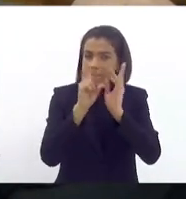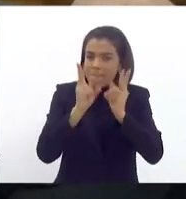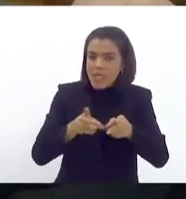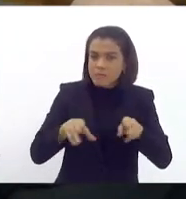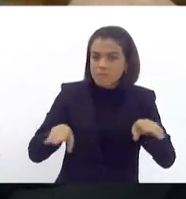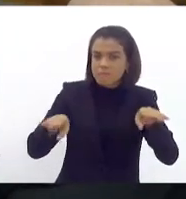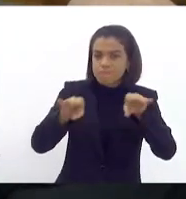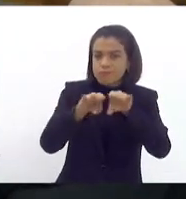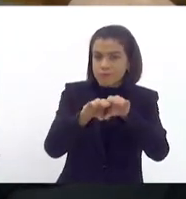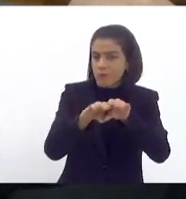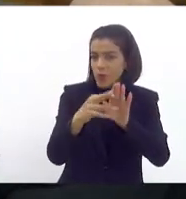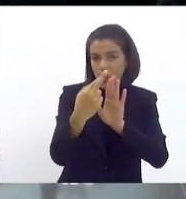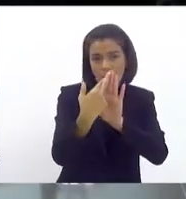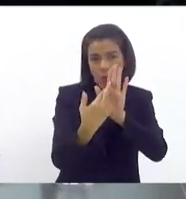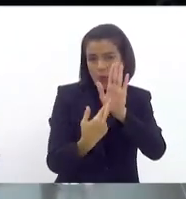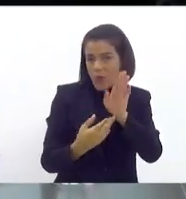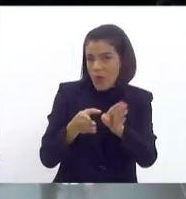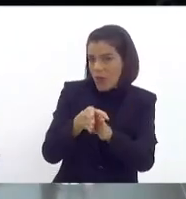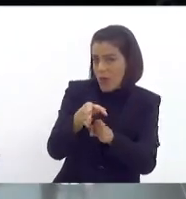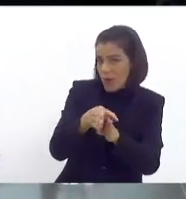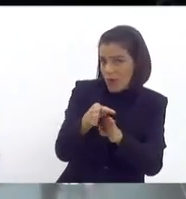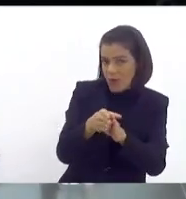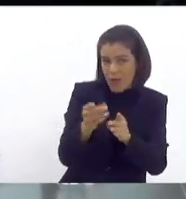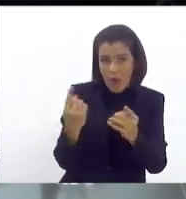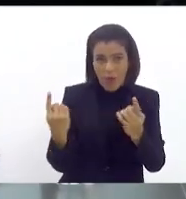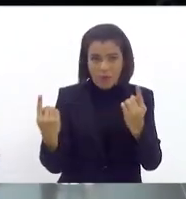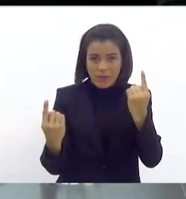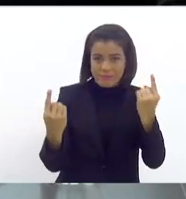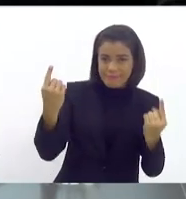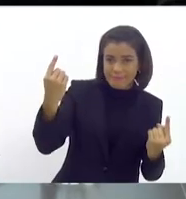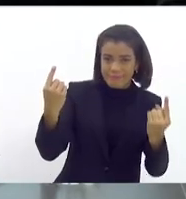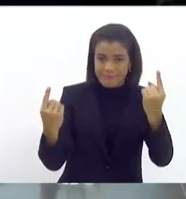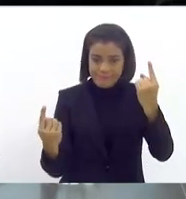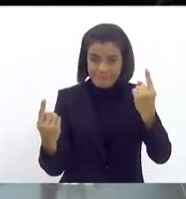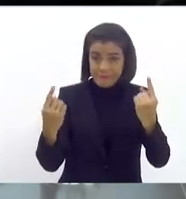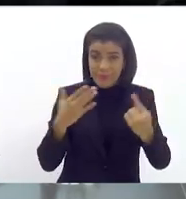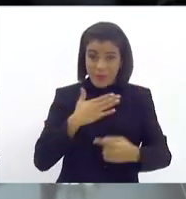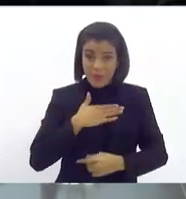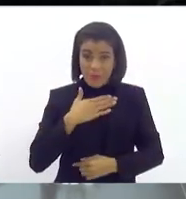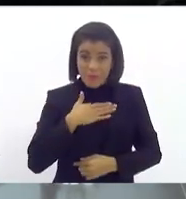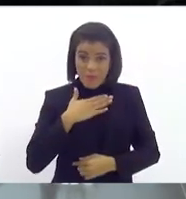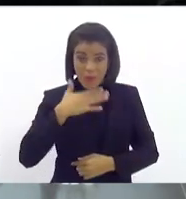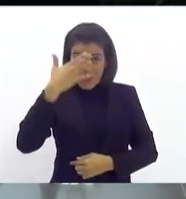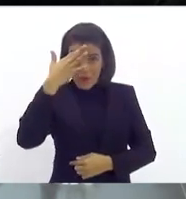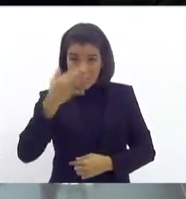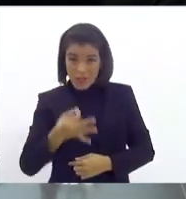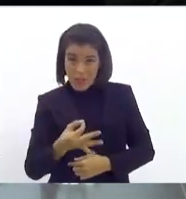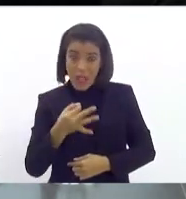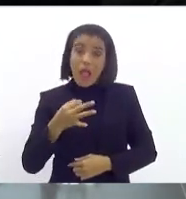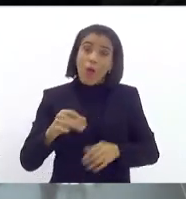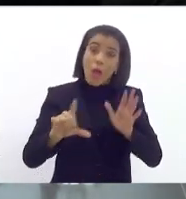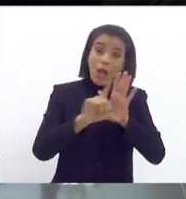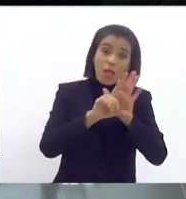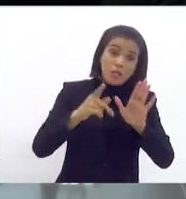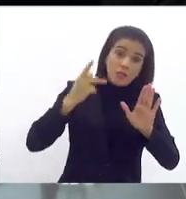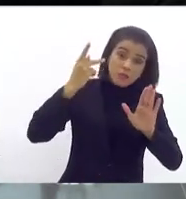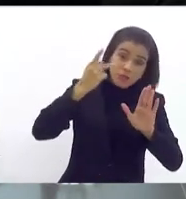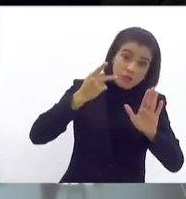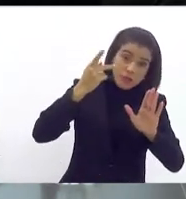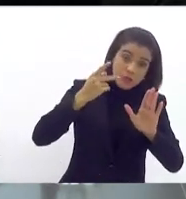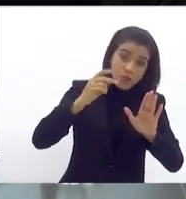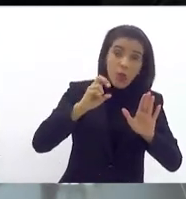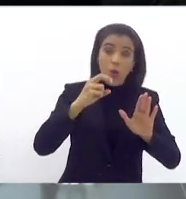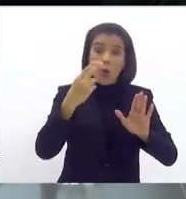não regulamenta a outra. É claro que, no meu entendimento, se é uma lei de política ou